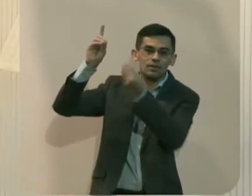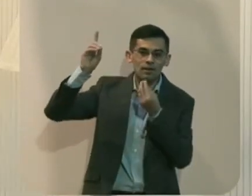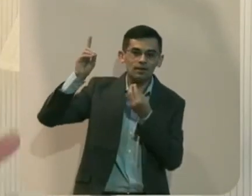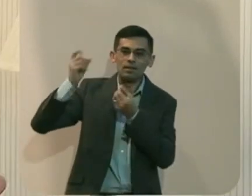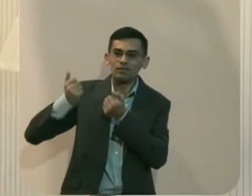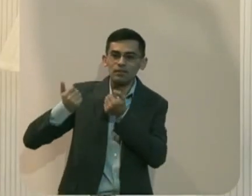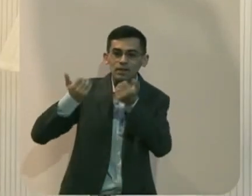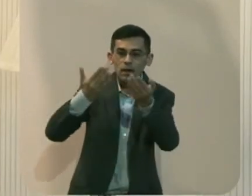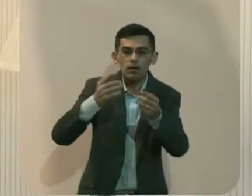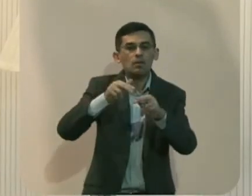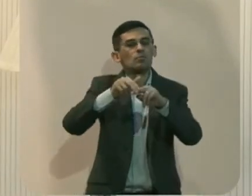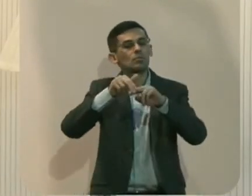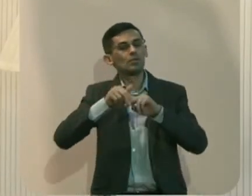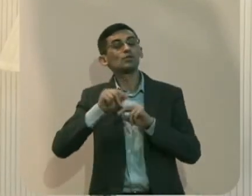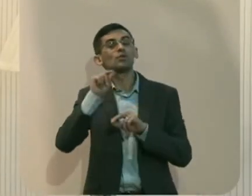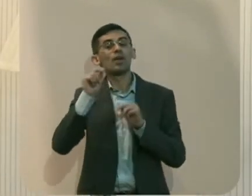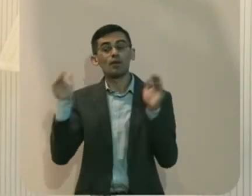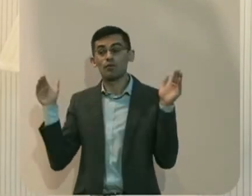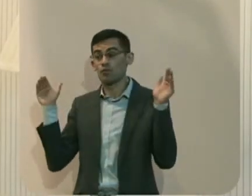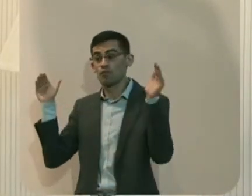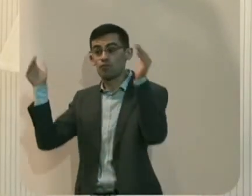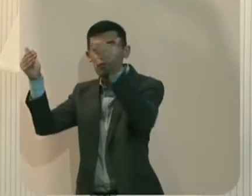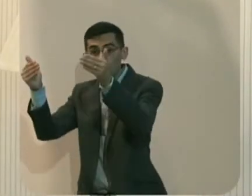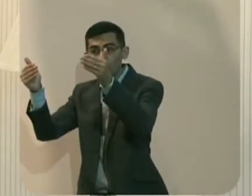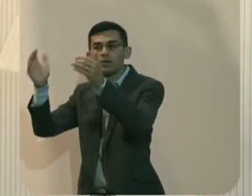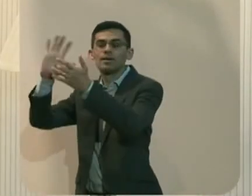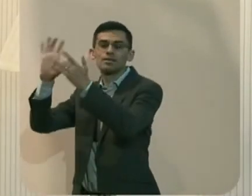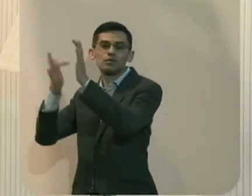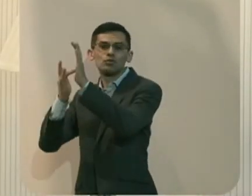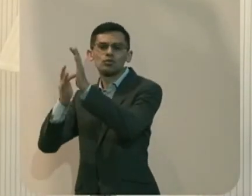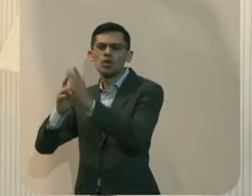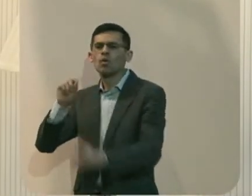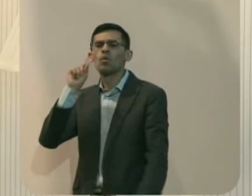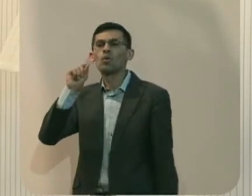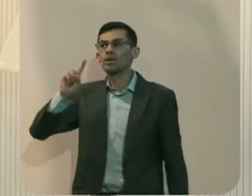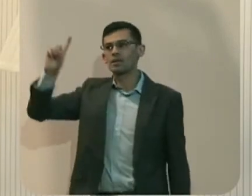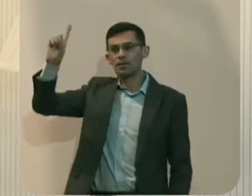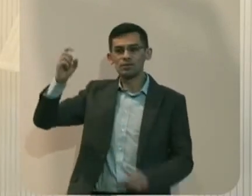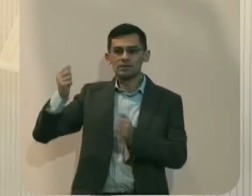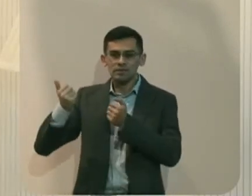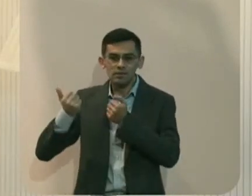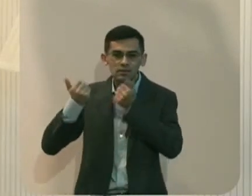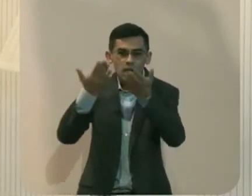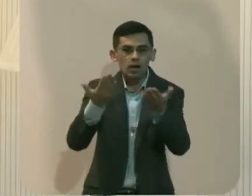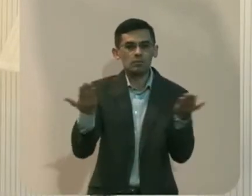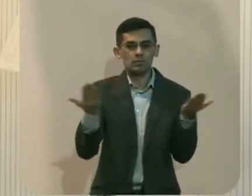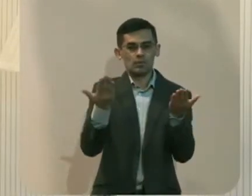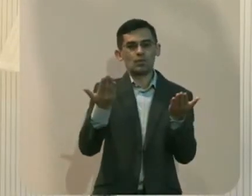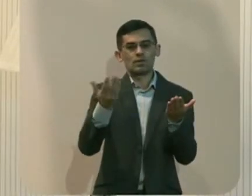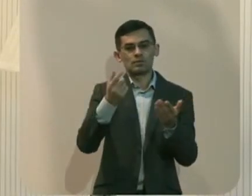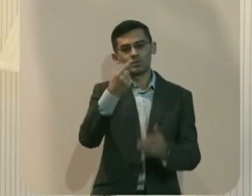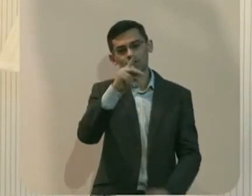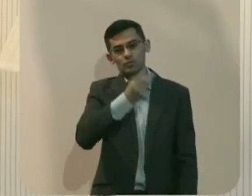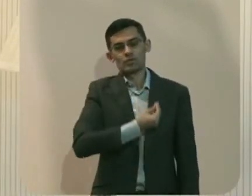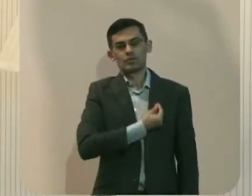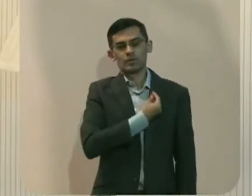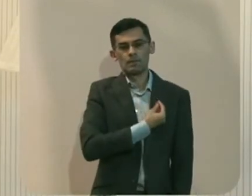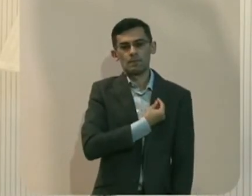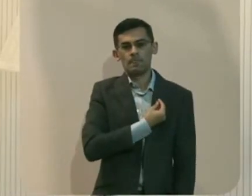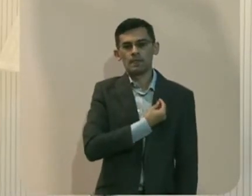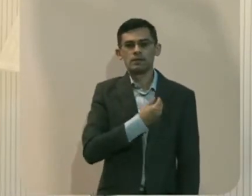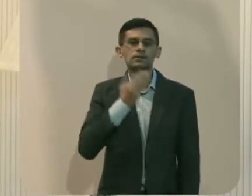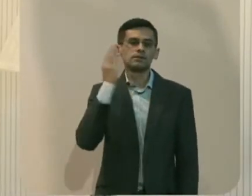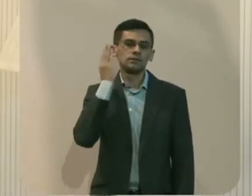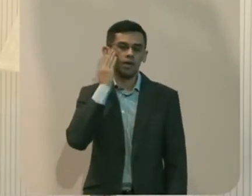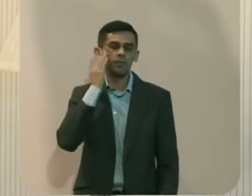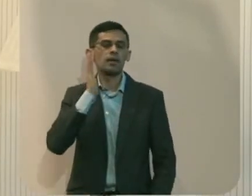foco é Jesus. O que Ele tem para você? Eu acho interessante isso porque, às vezes, nos momentos de